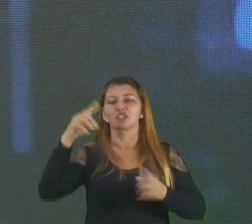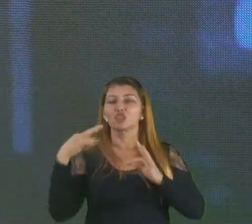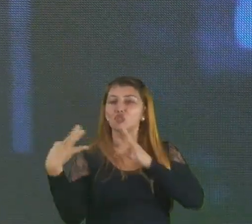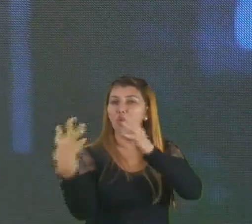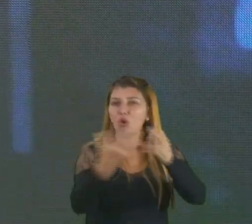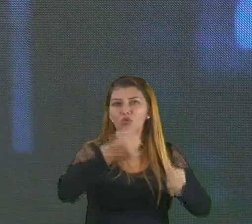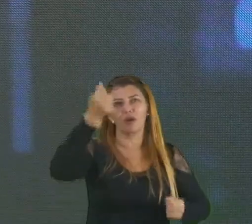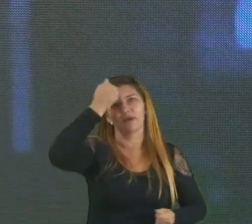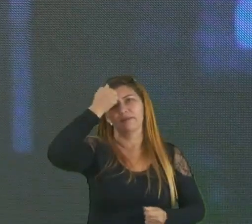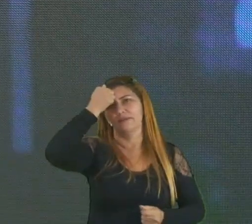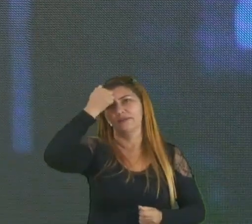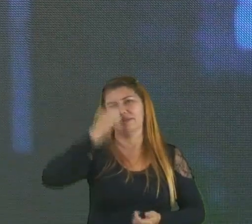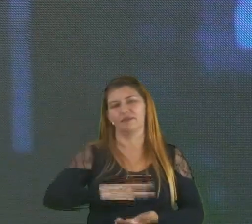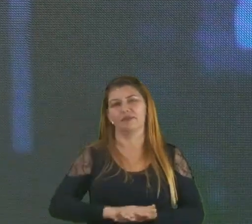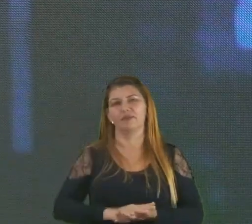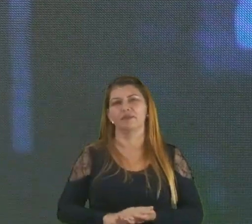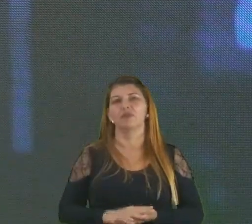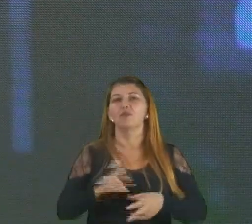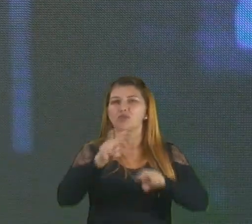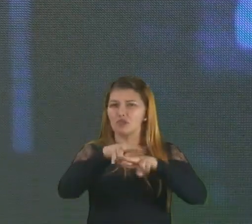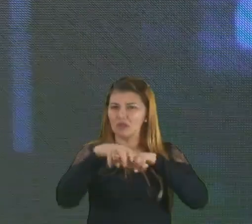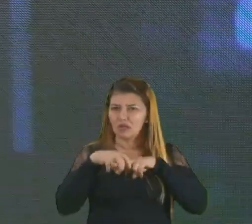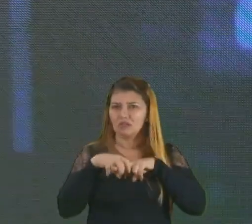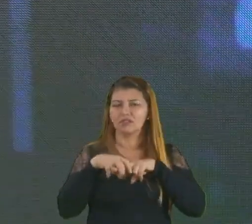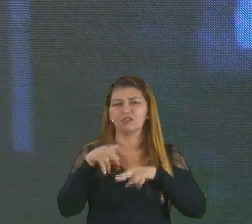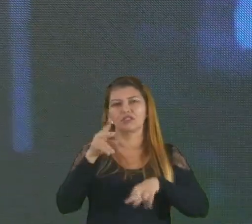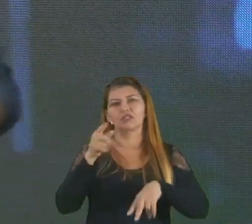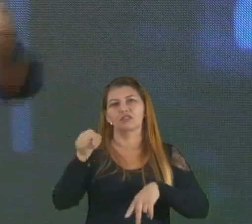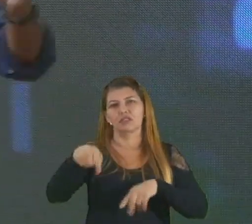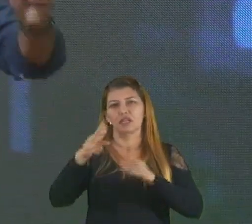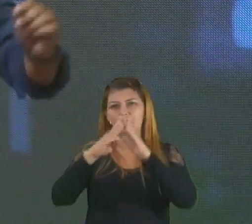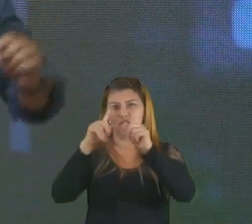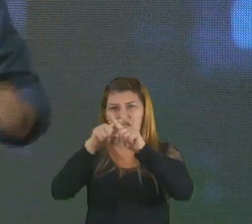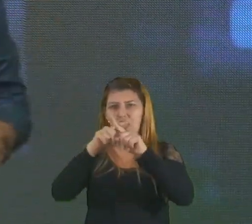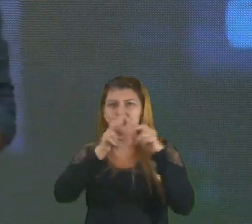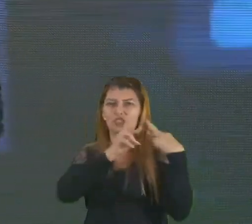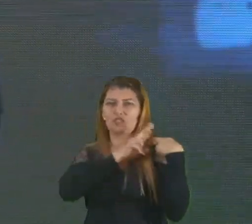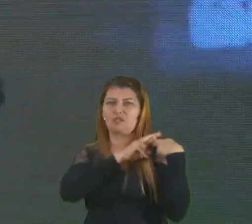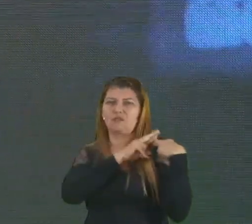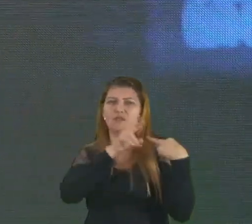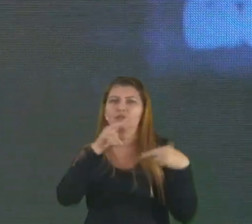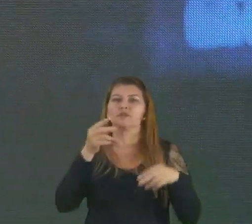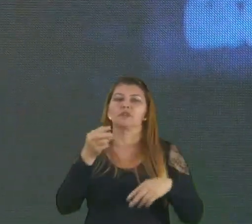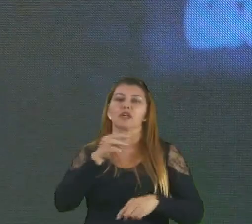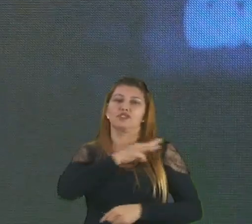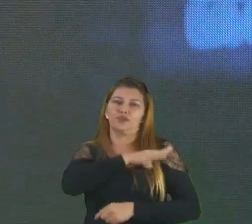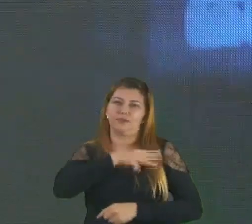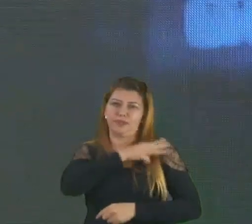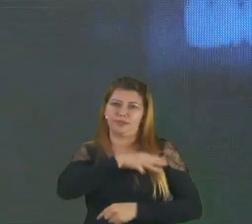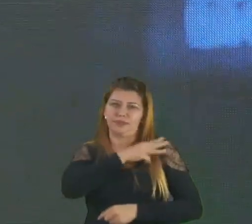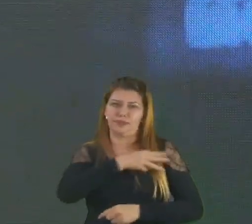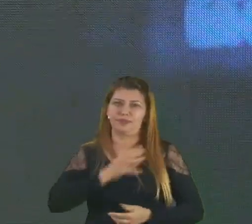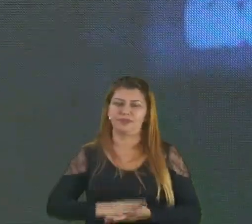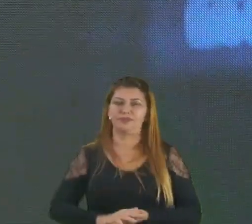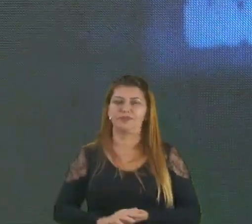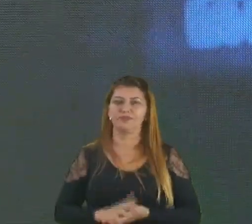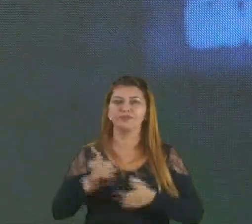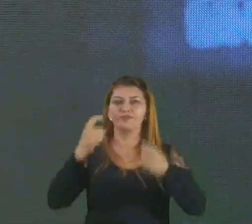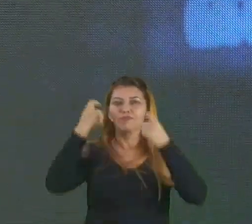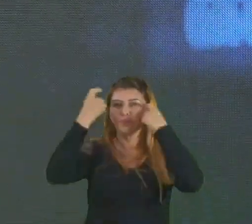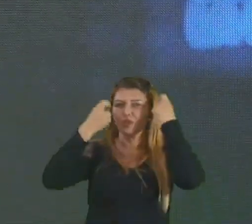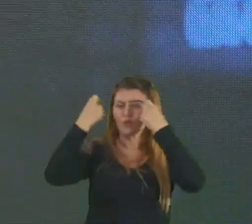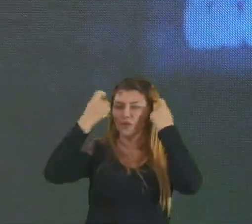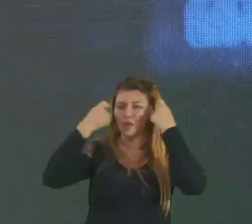arrependimento. É por isso que essa igreja faz missões. Talvez você pergunte: pastor, por que nós estamos preocupados com o